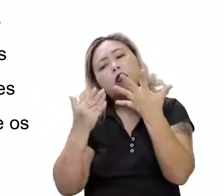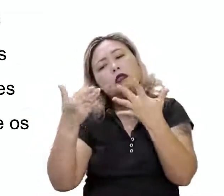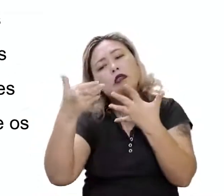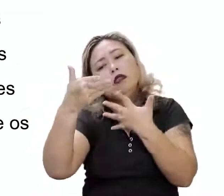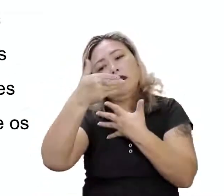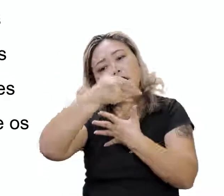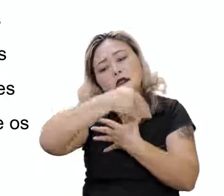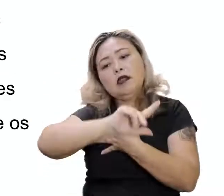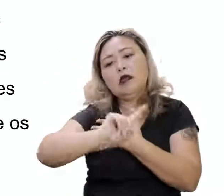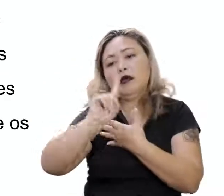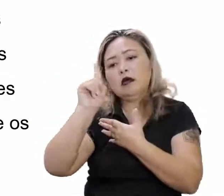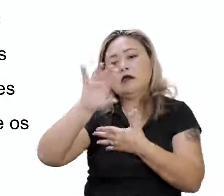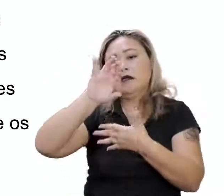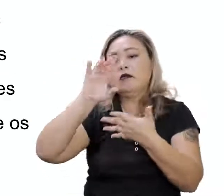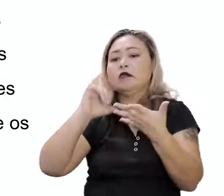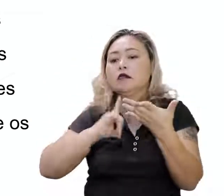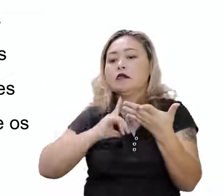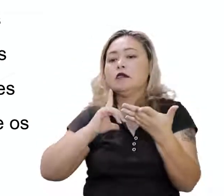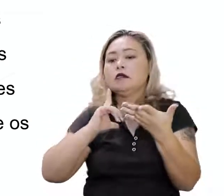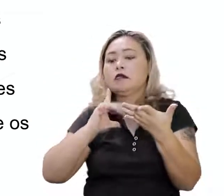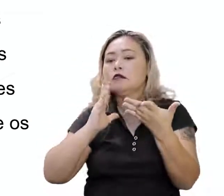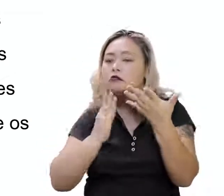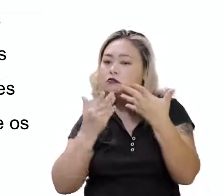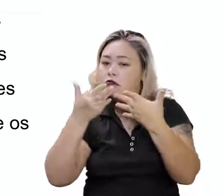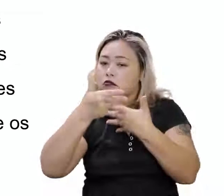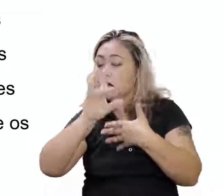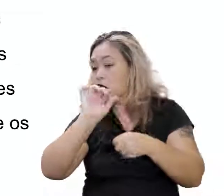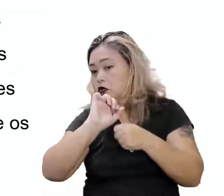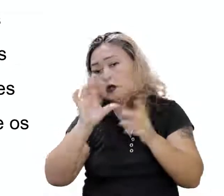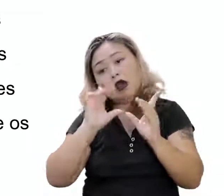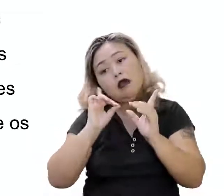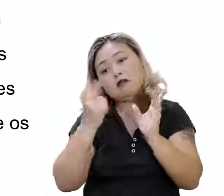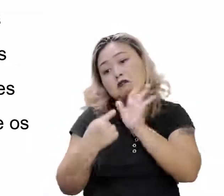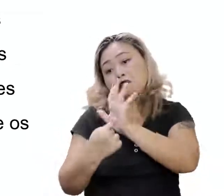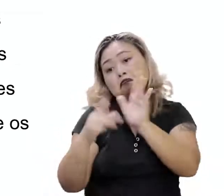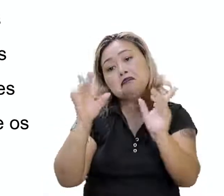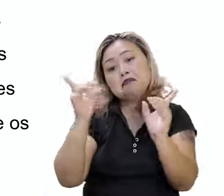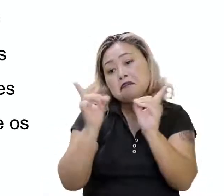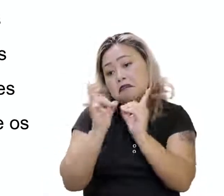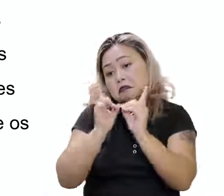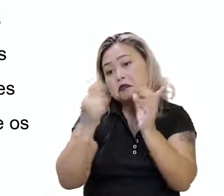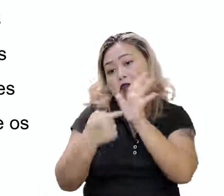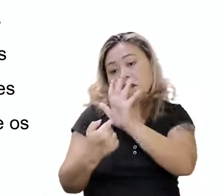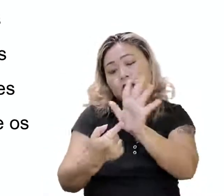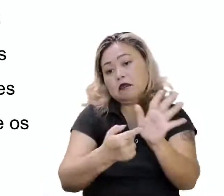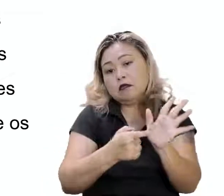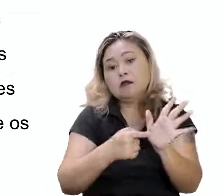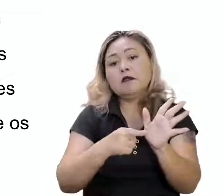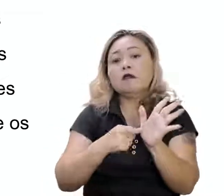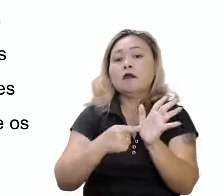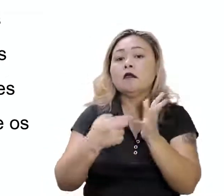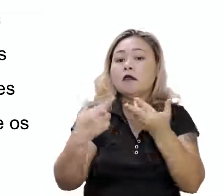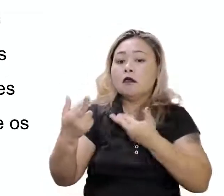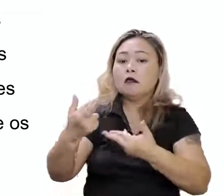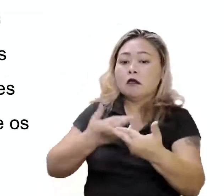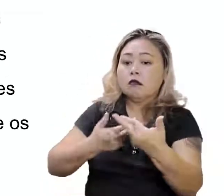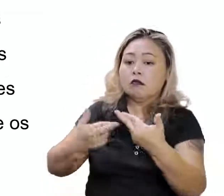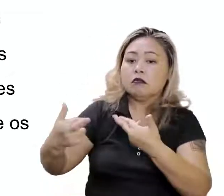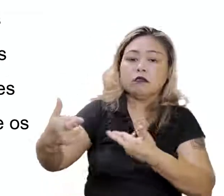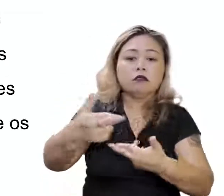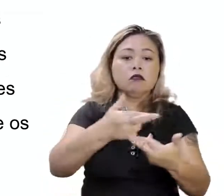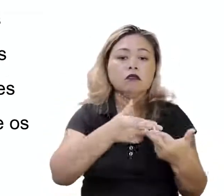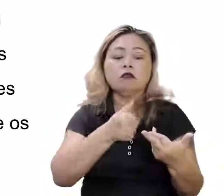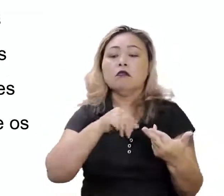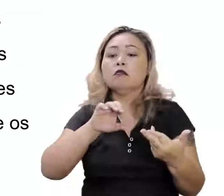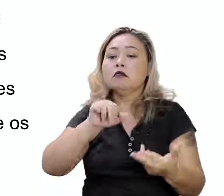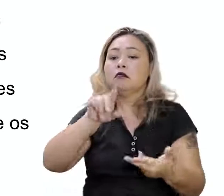Tão delineadazinha como a gente tem na cadeia, que é uma forma didática de representar. Pois demonstram as diversas relações que existem entre